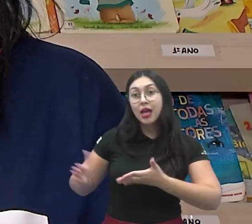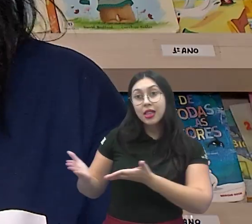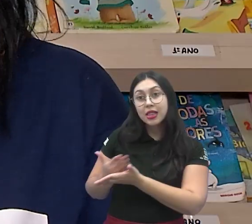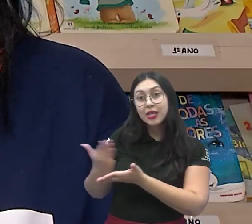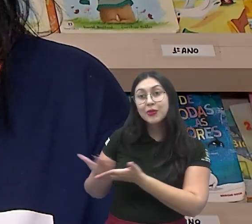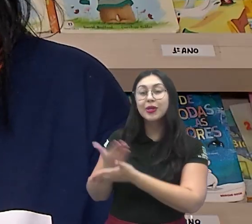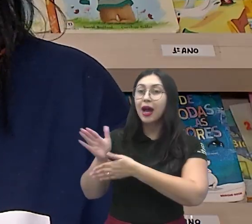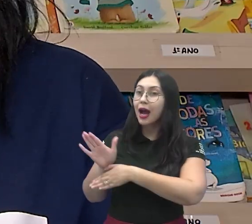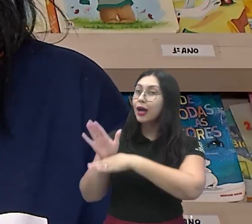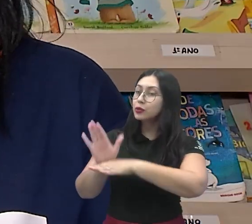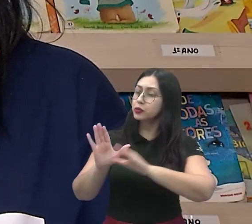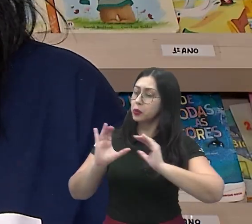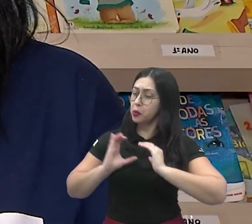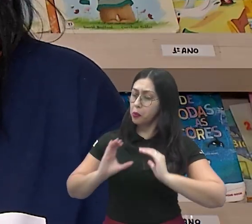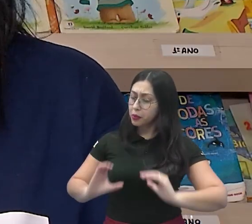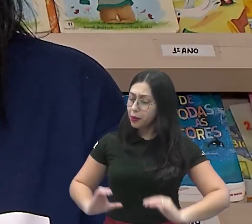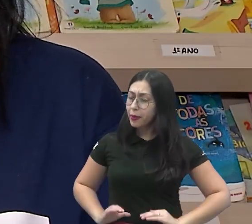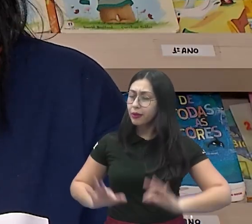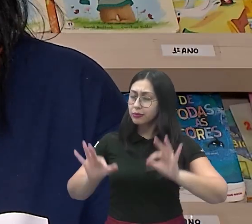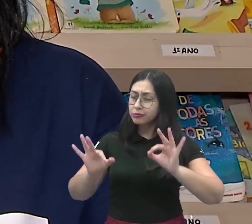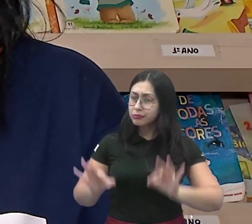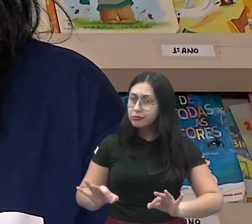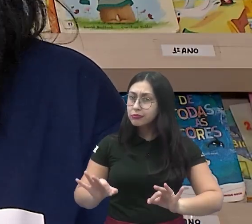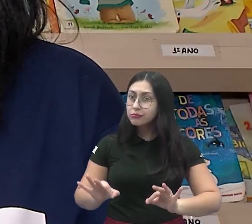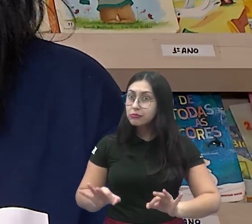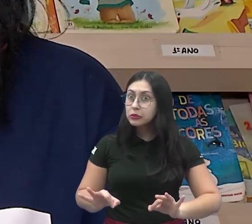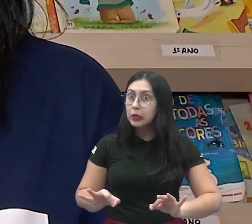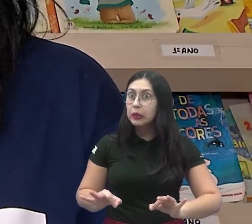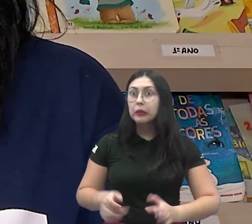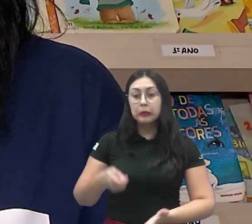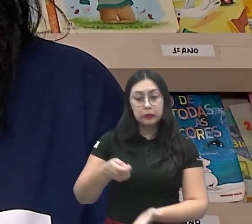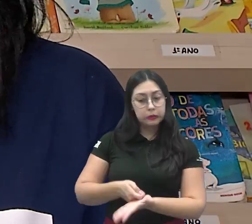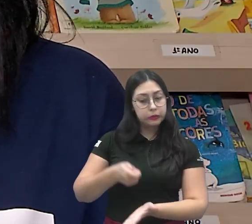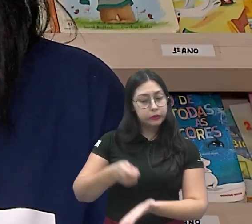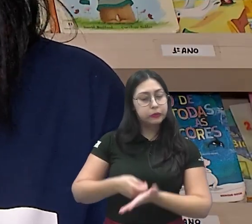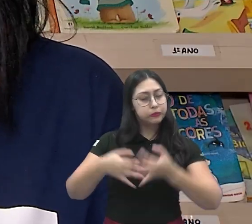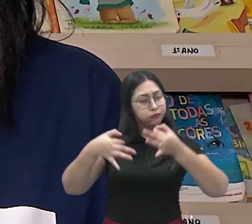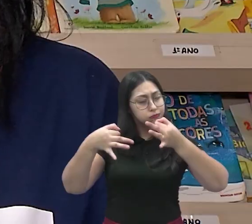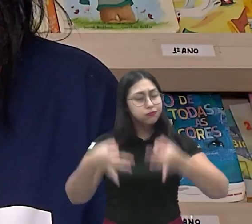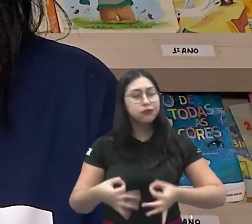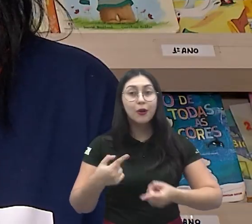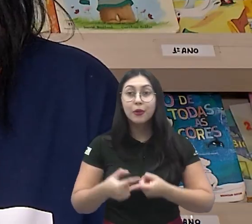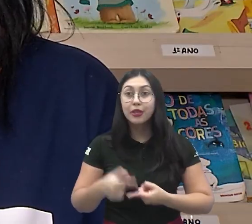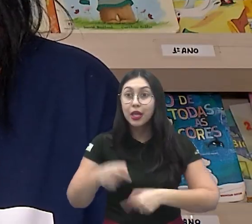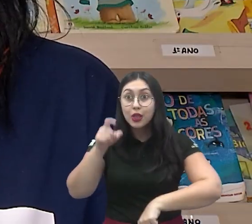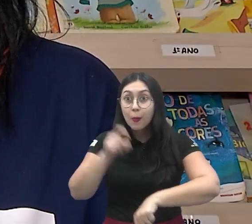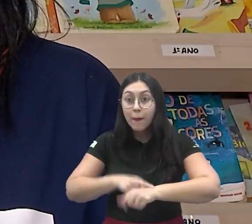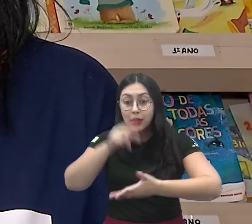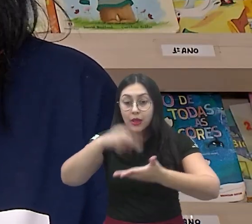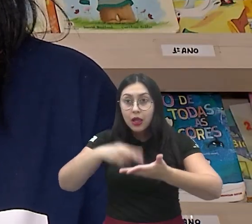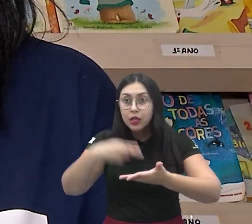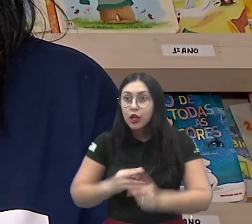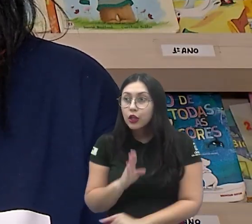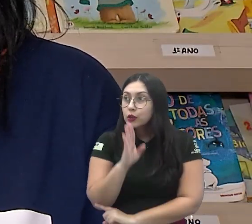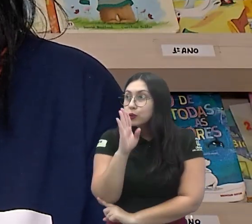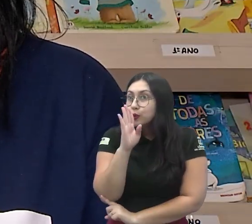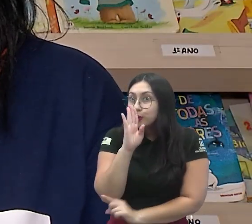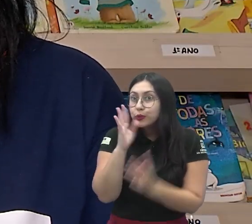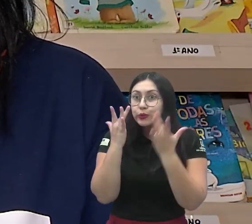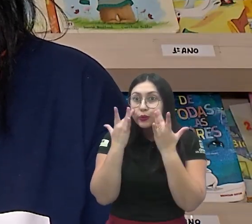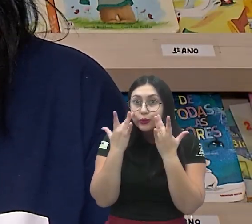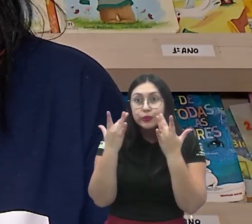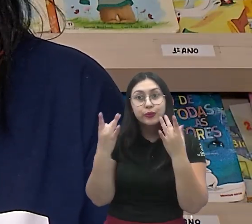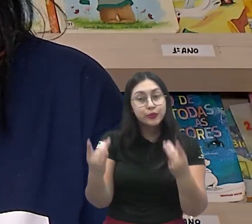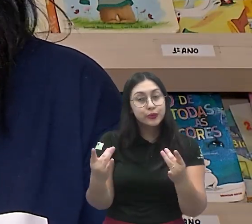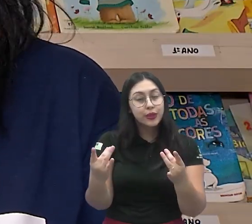leituras levam para esse lado, né, do comportamento deles. Disciplina, que eles ficam quietinhos aqui na roda